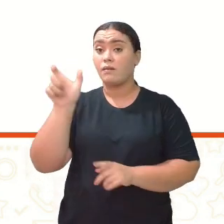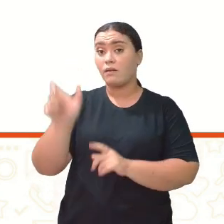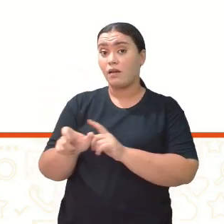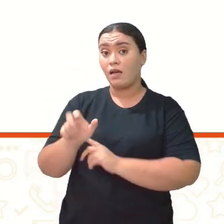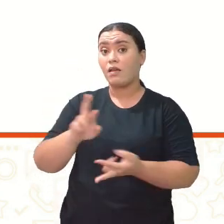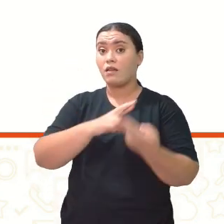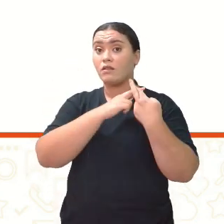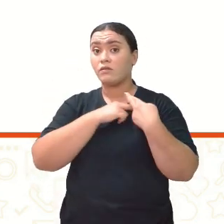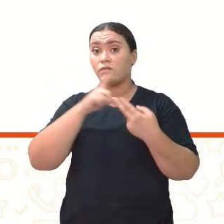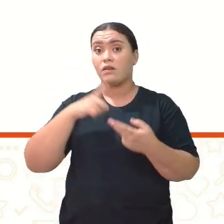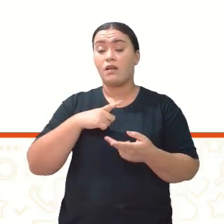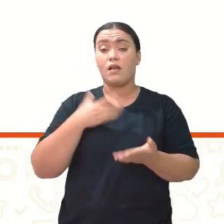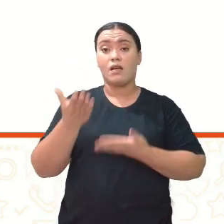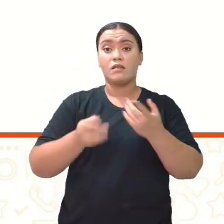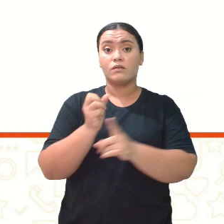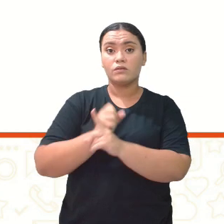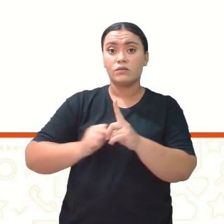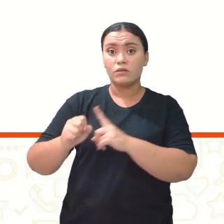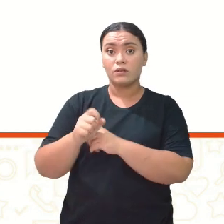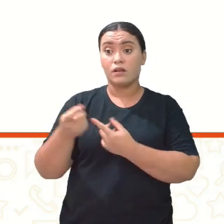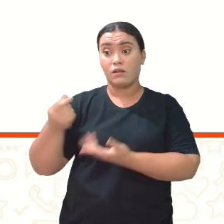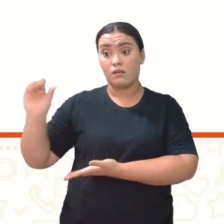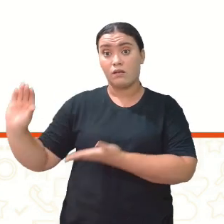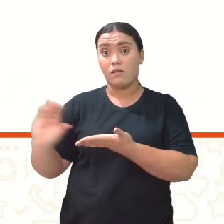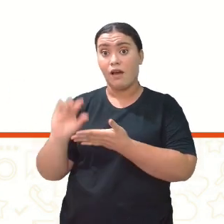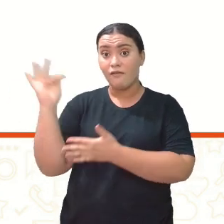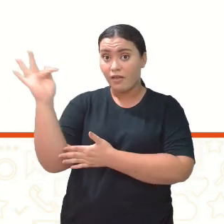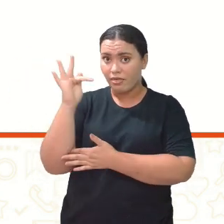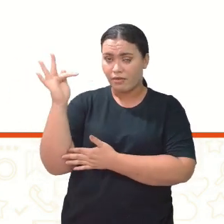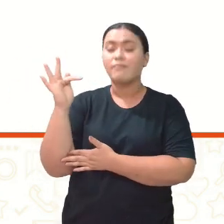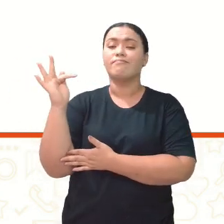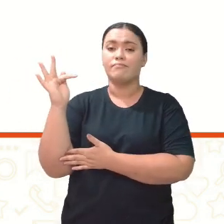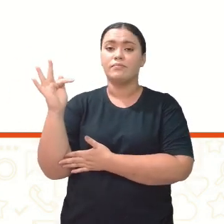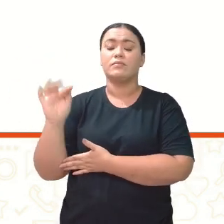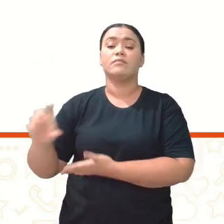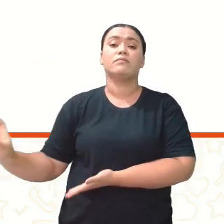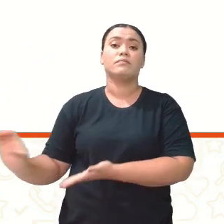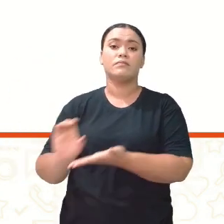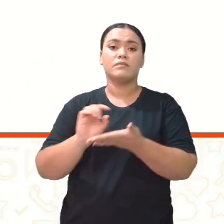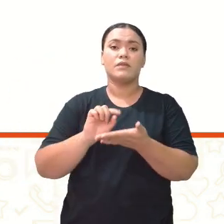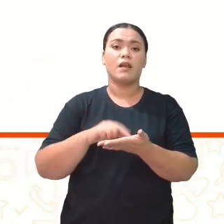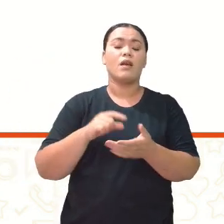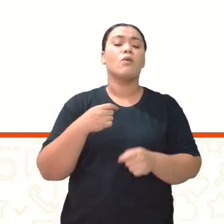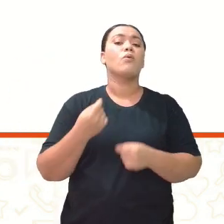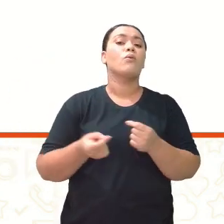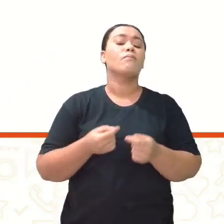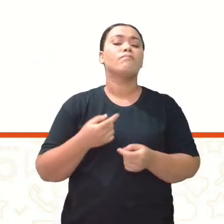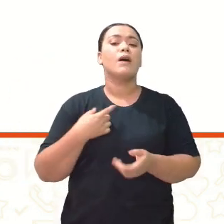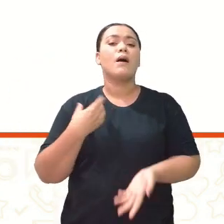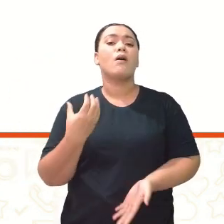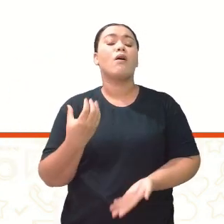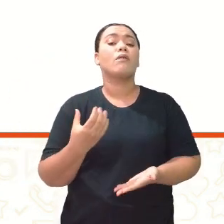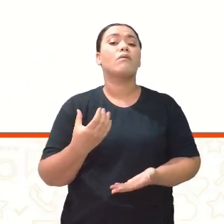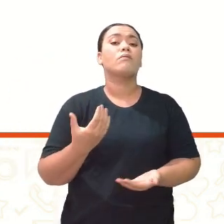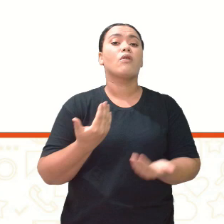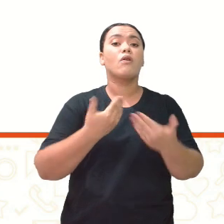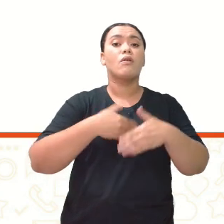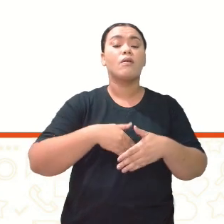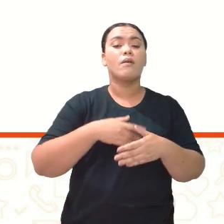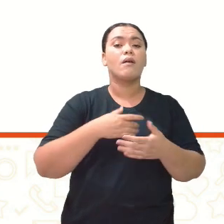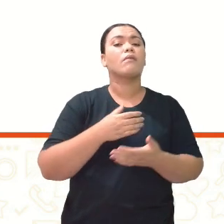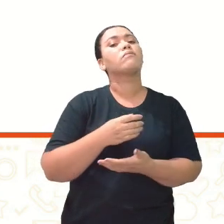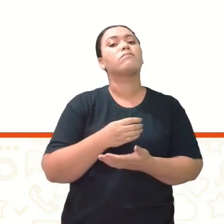responsável por receber o recurso federal e contratar as pessoas para aplicar